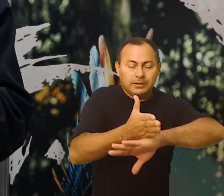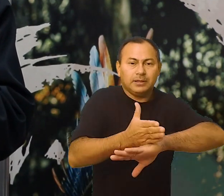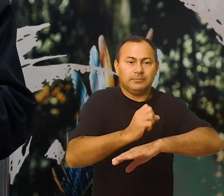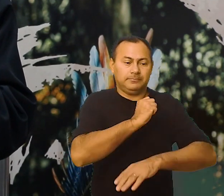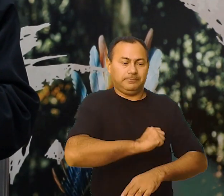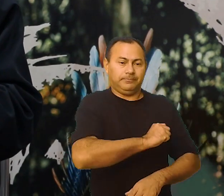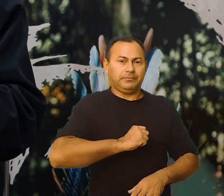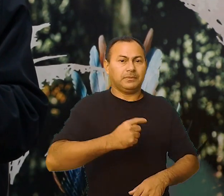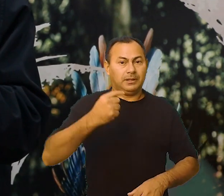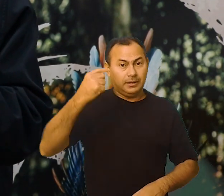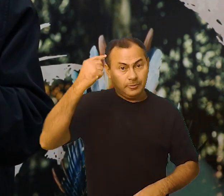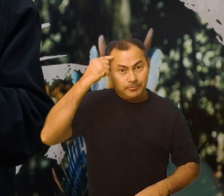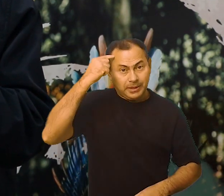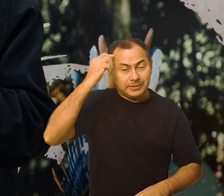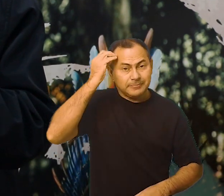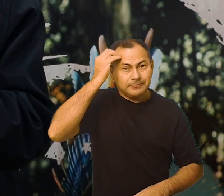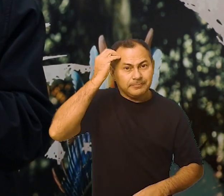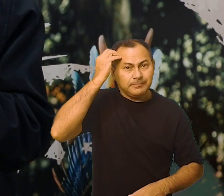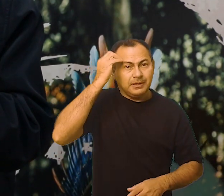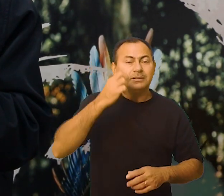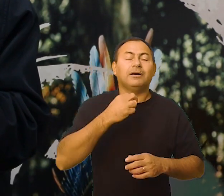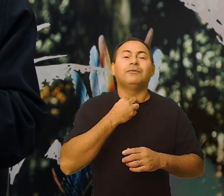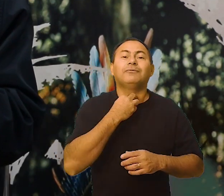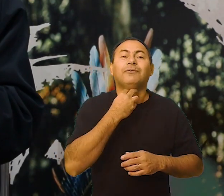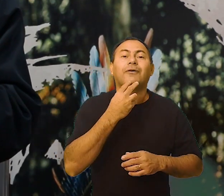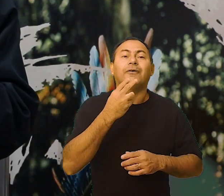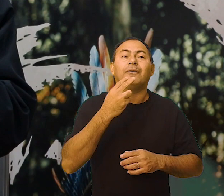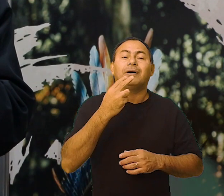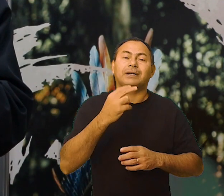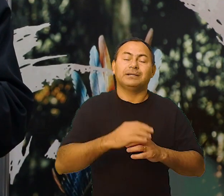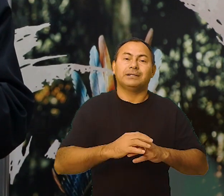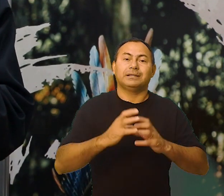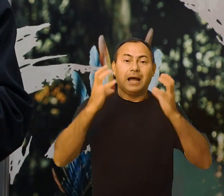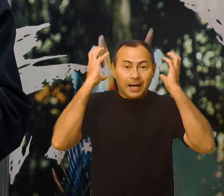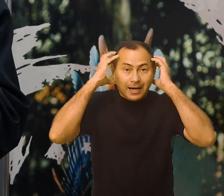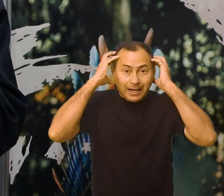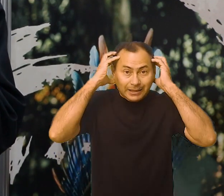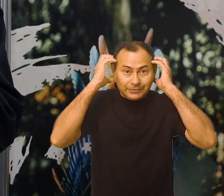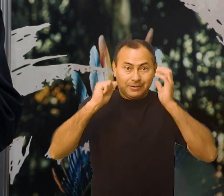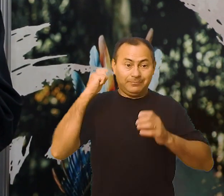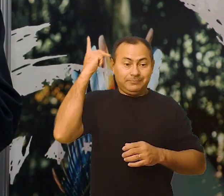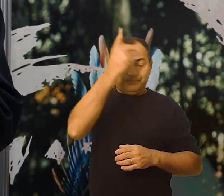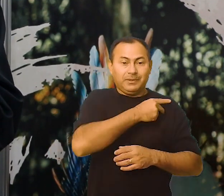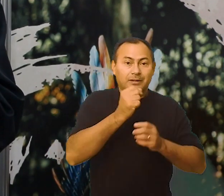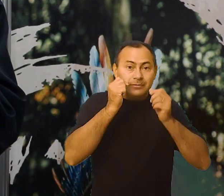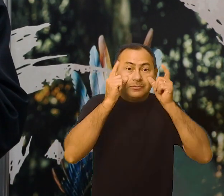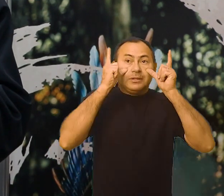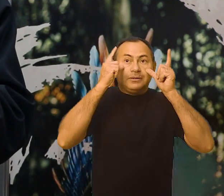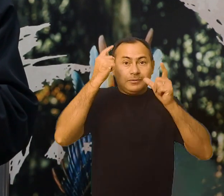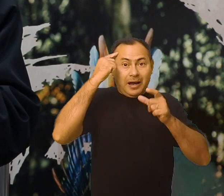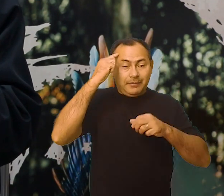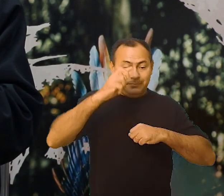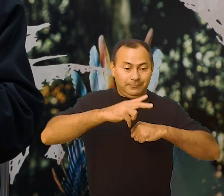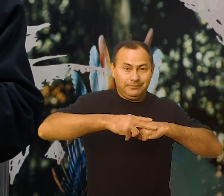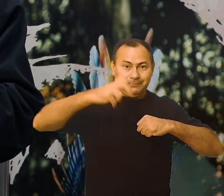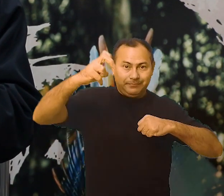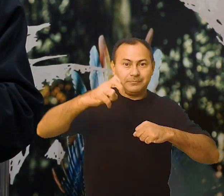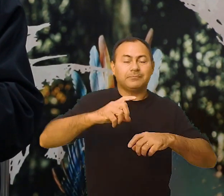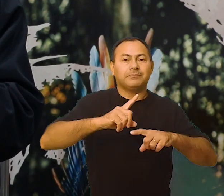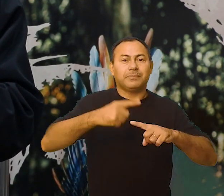seminário. Eu imagino que essa voz do meio de comunicação é o que me despertou,